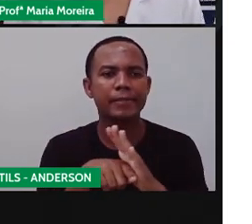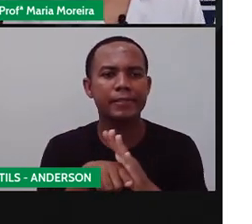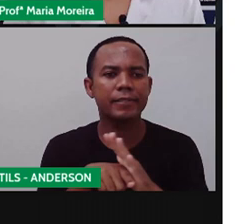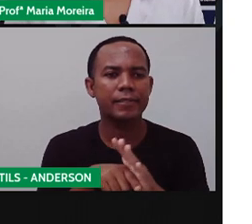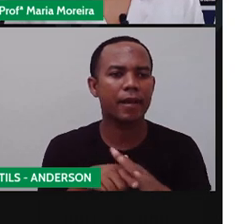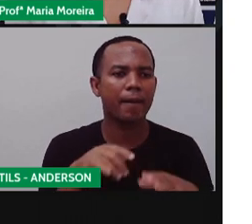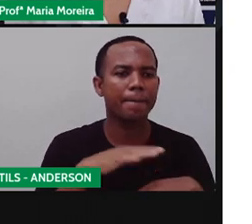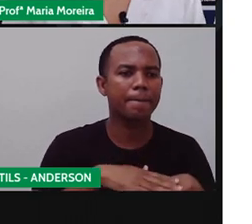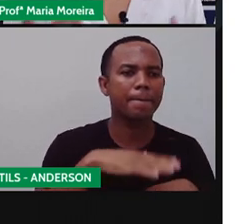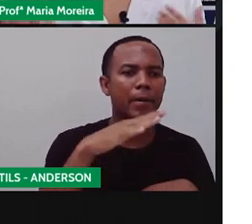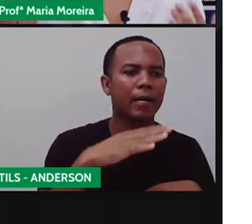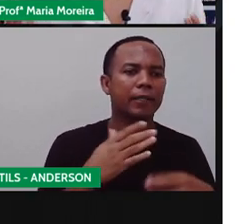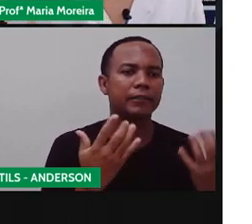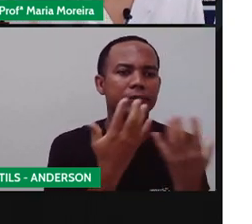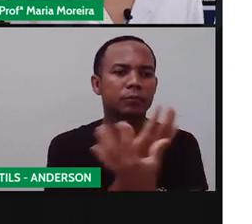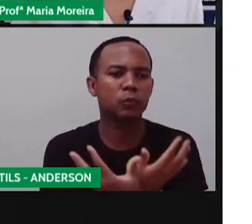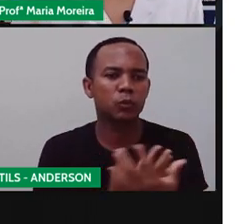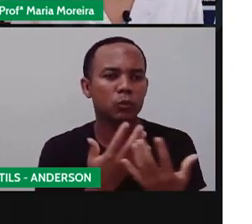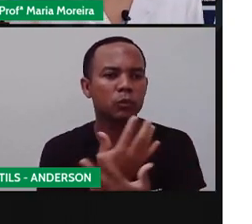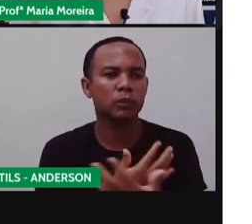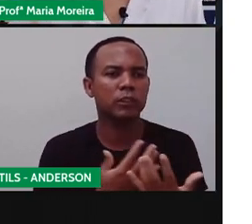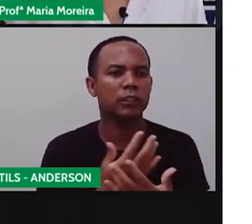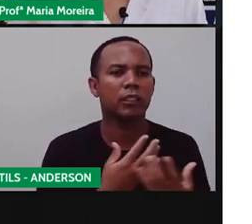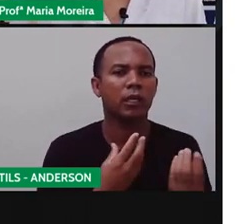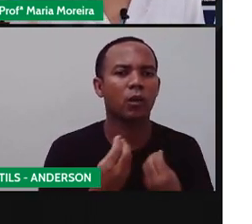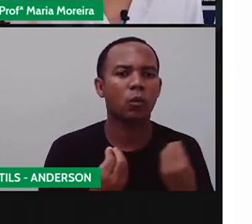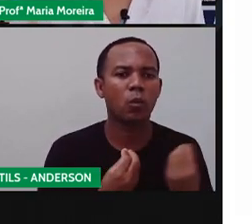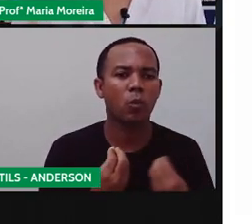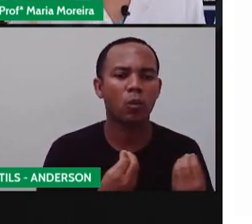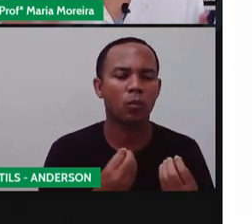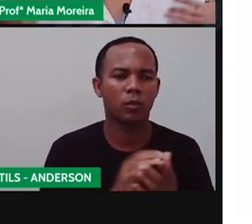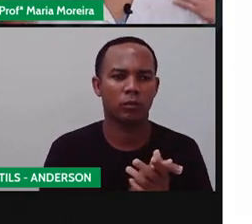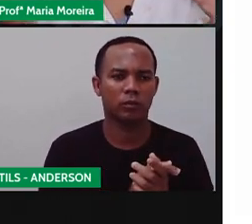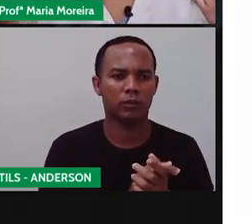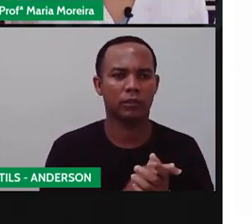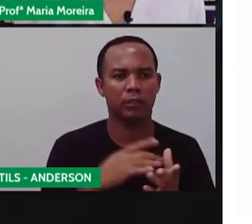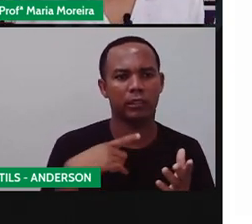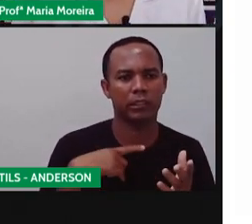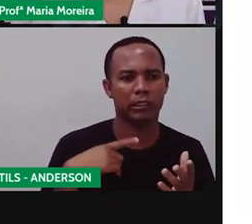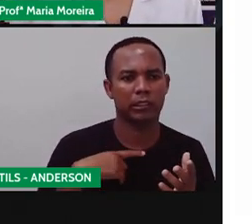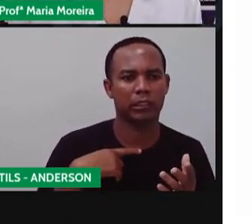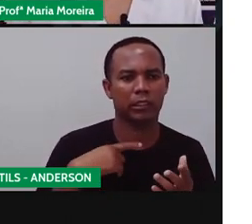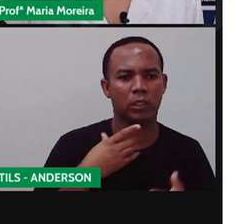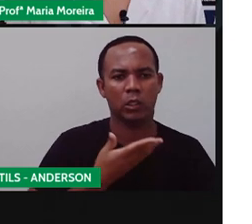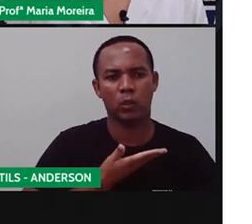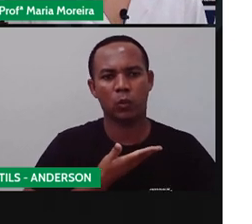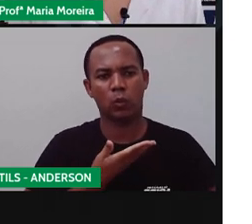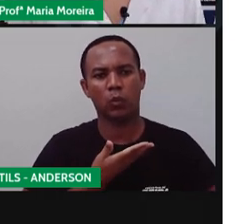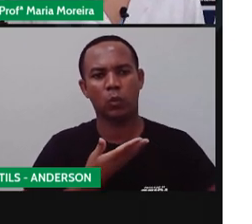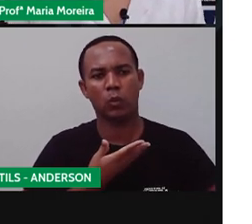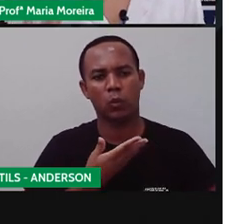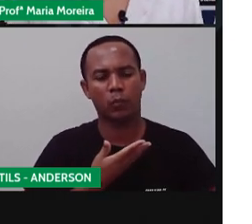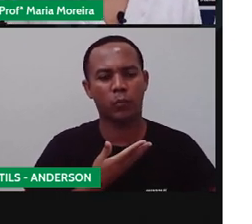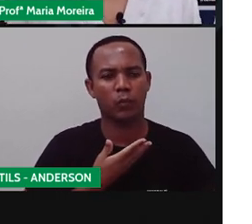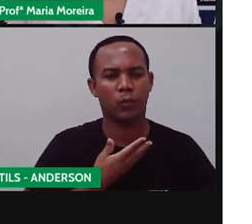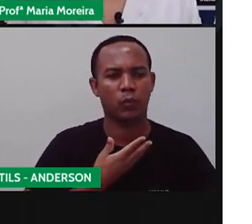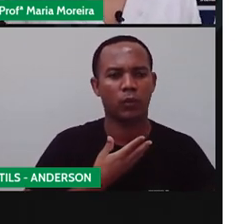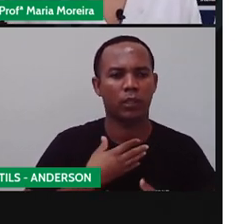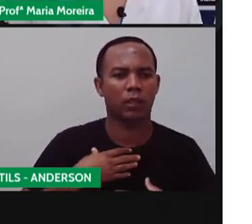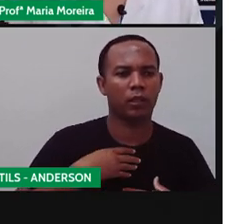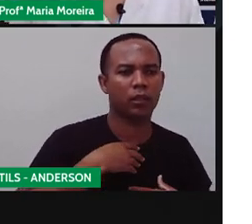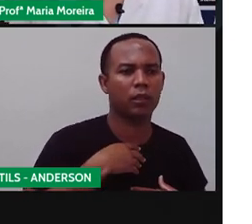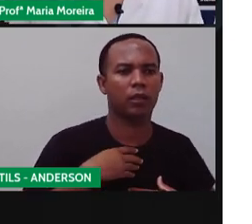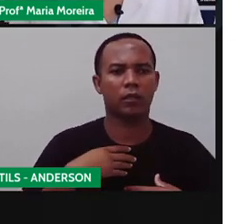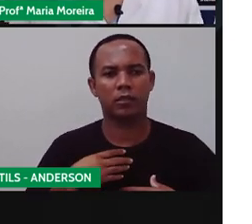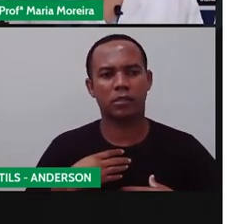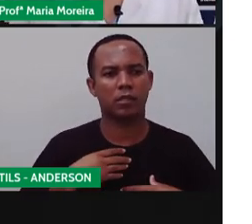né? Sobre música, sobre essa musicalidade, sobre danças, né? Que sofreram essa influência. Eu não